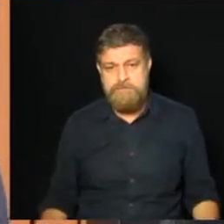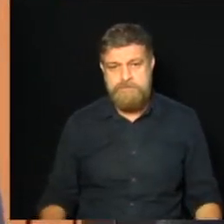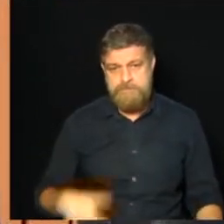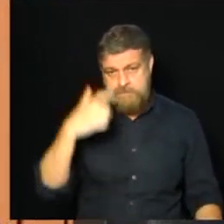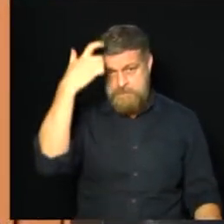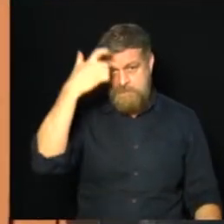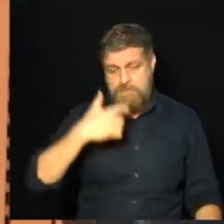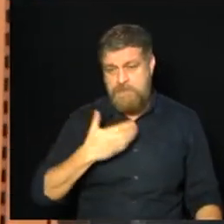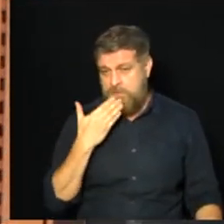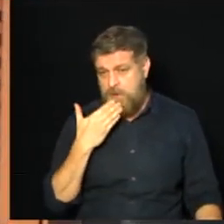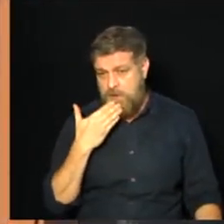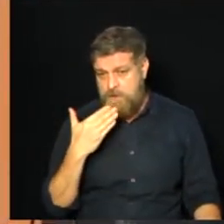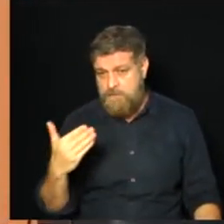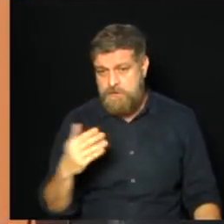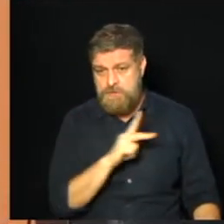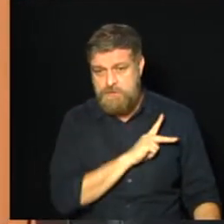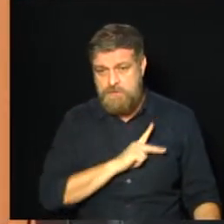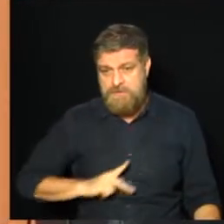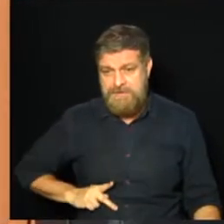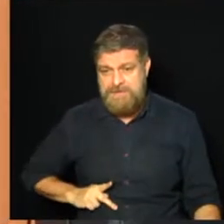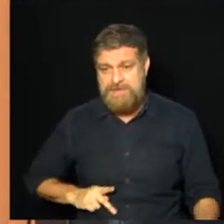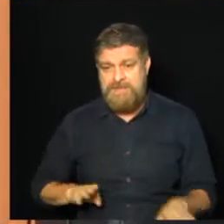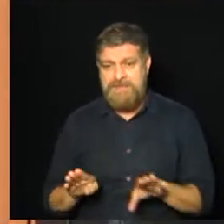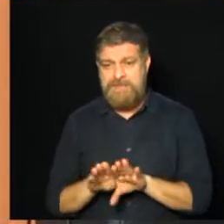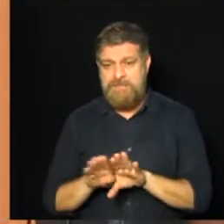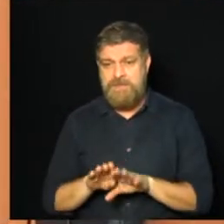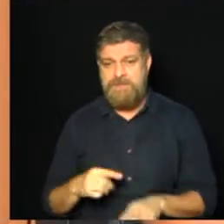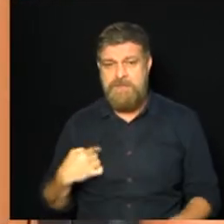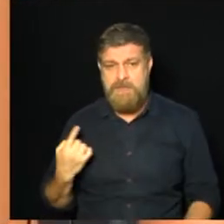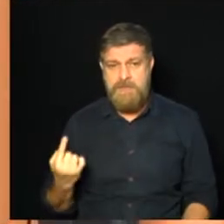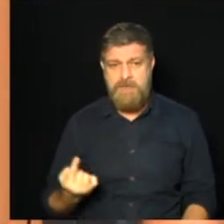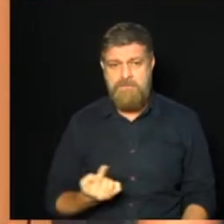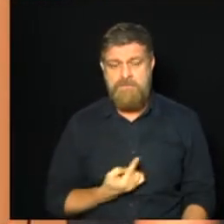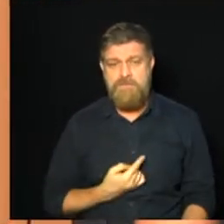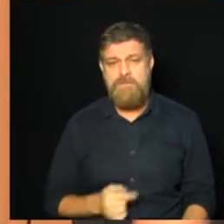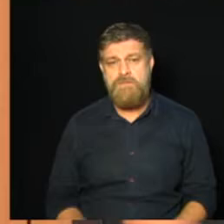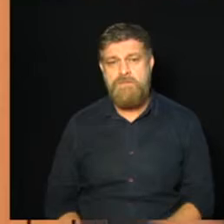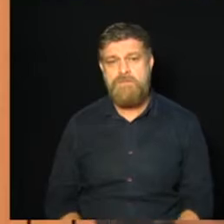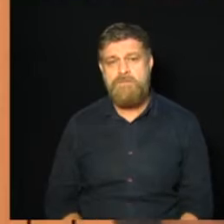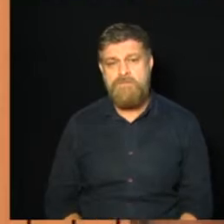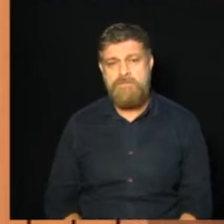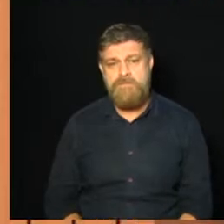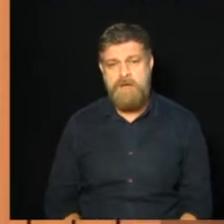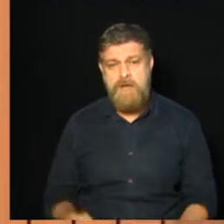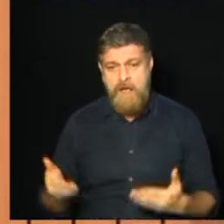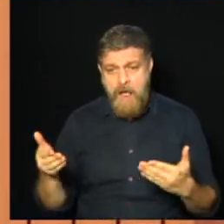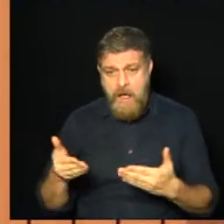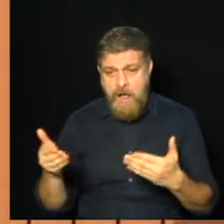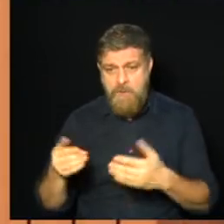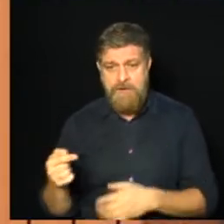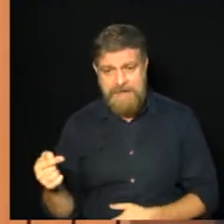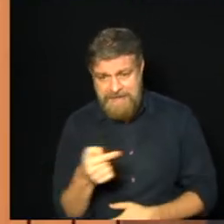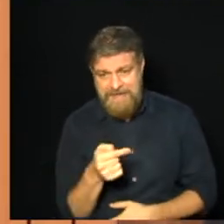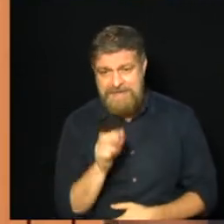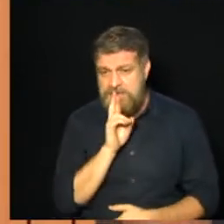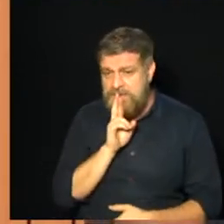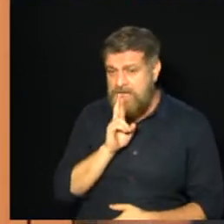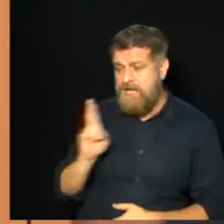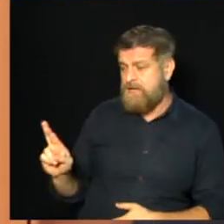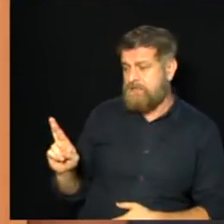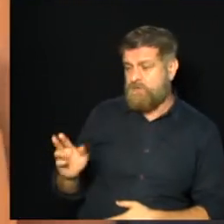a pedido do próprio presidente e da doutora Daniela, eu vou passar a palavra para que eles já respondam